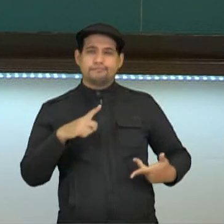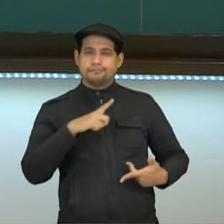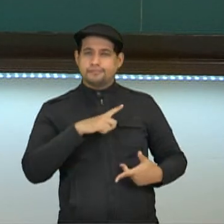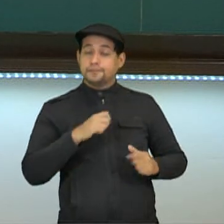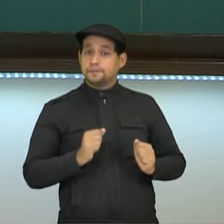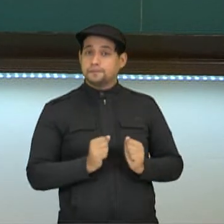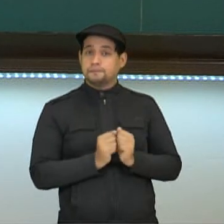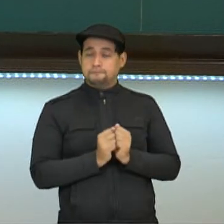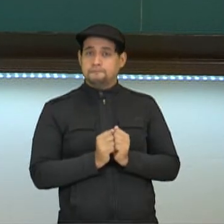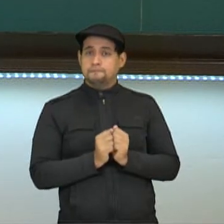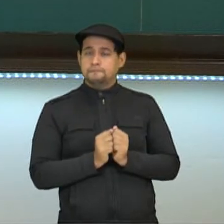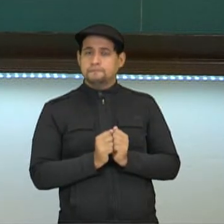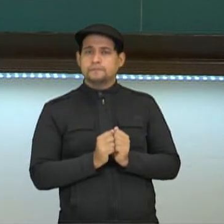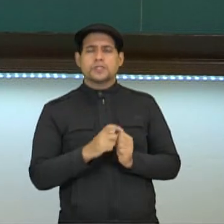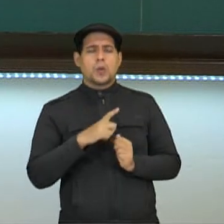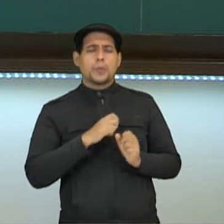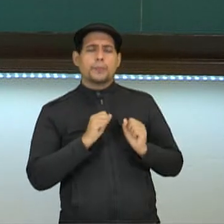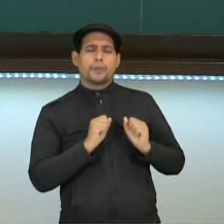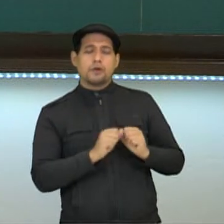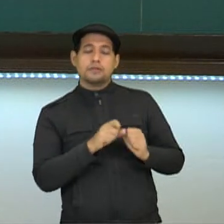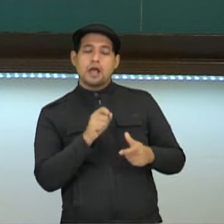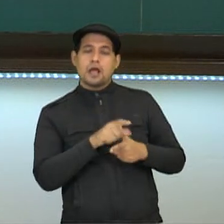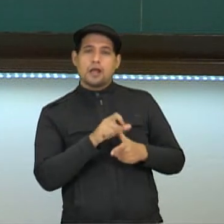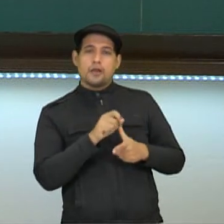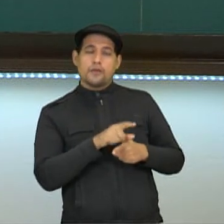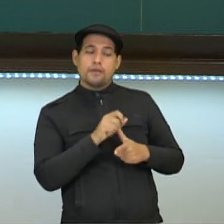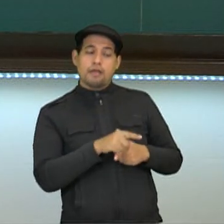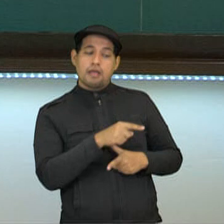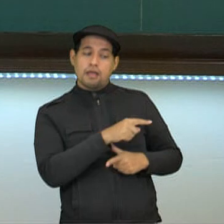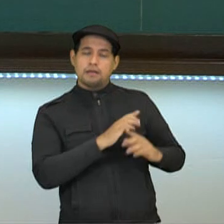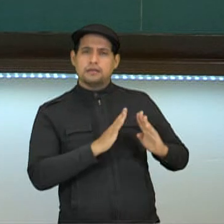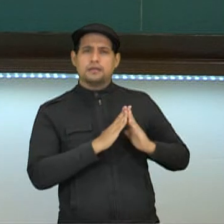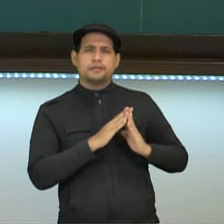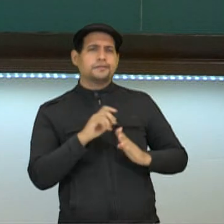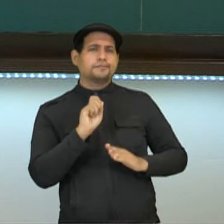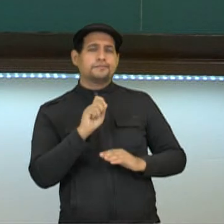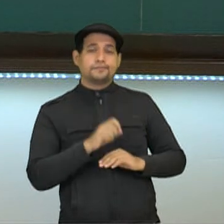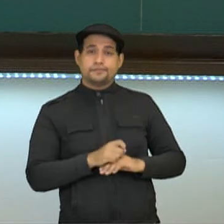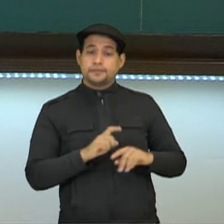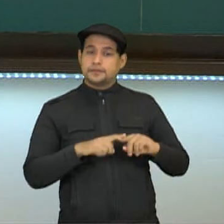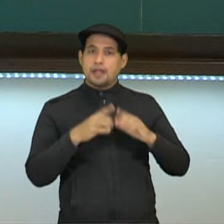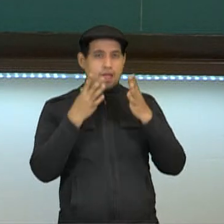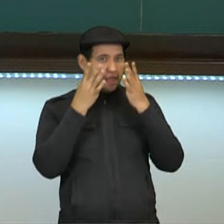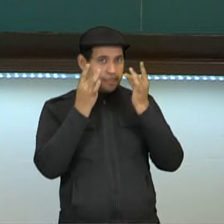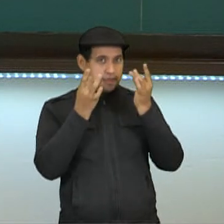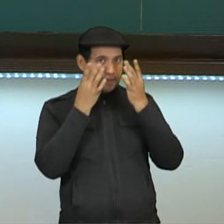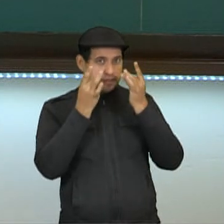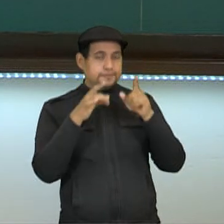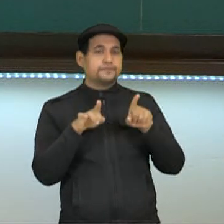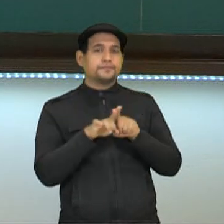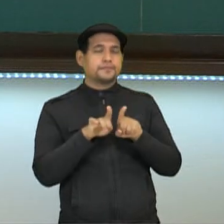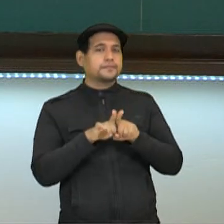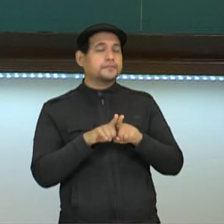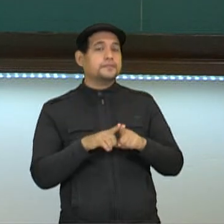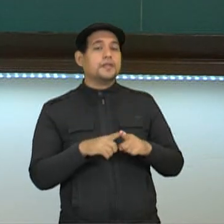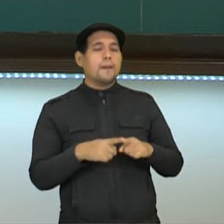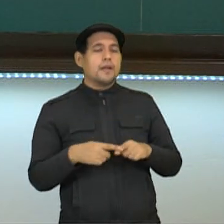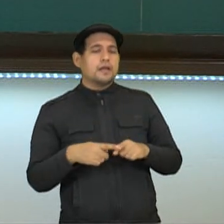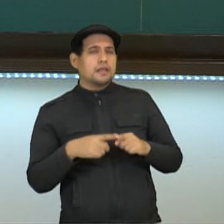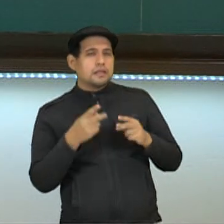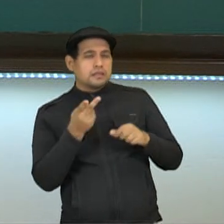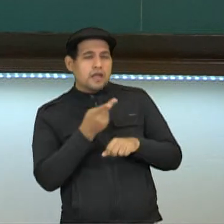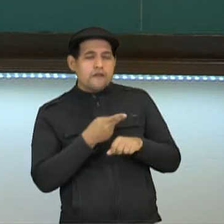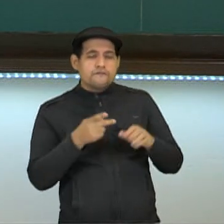adicionais, então, para que eu possa alugar esta casa. Então, prestem bastante atenção, Procurem